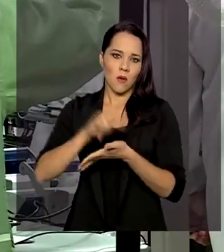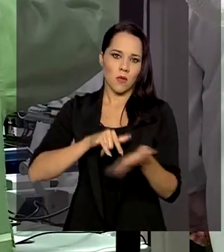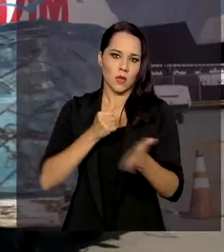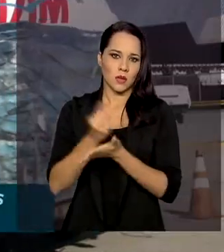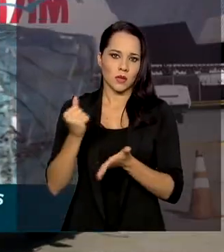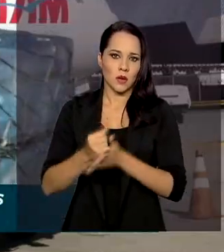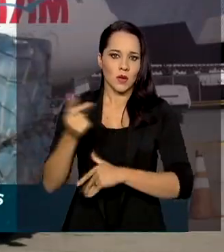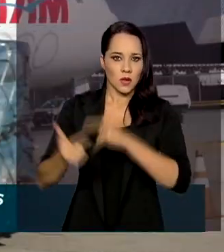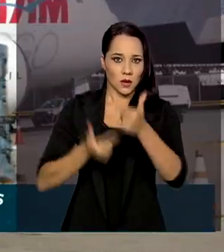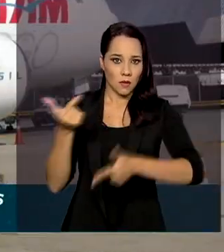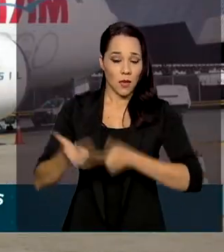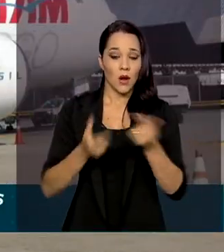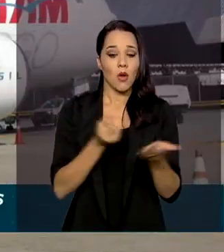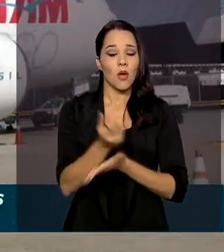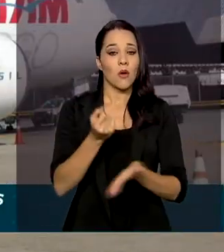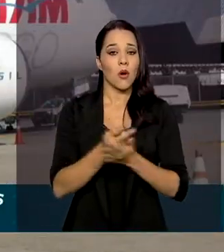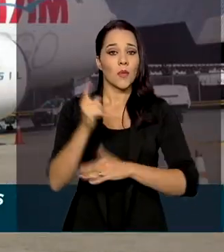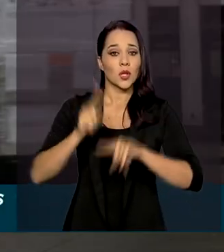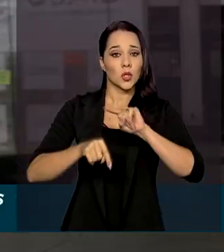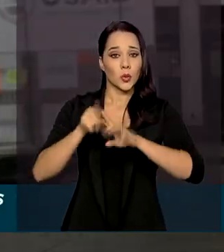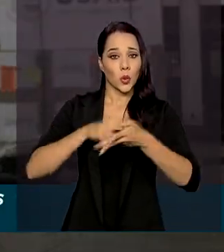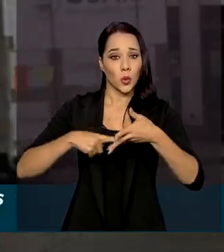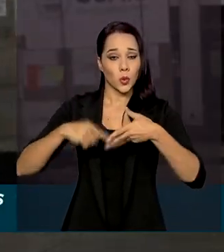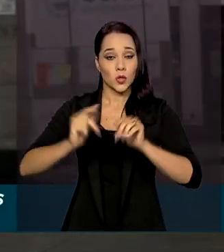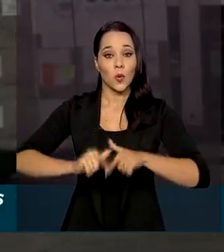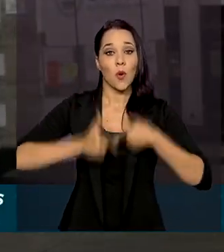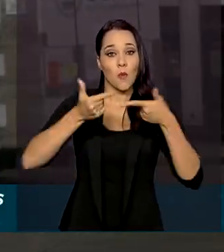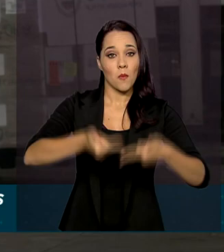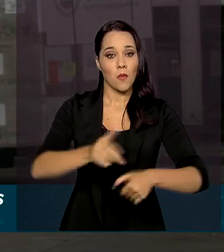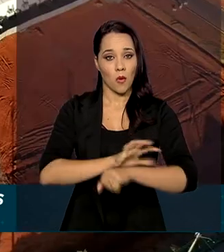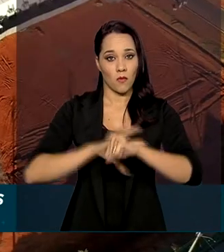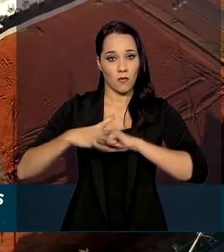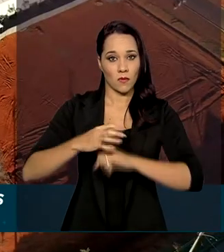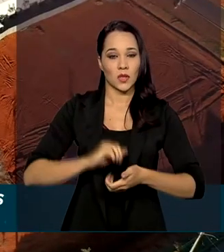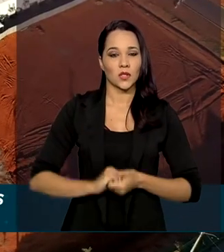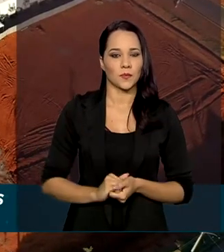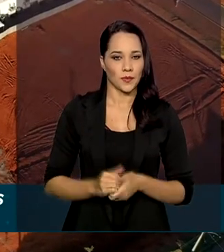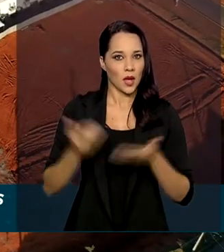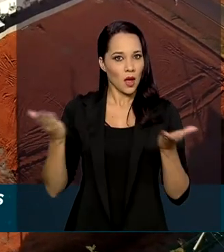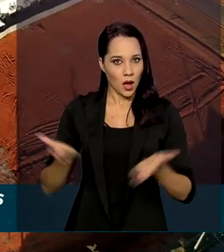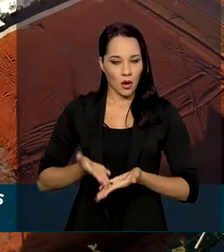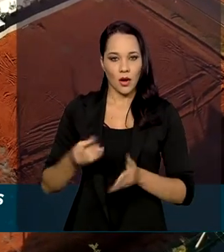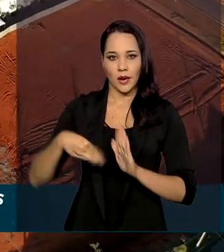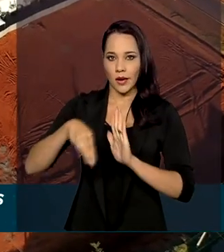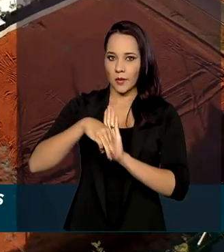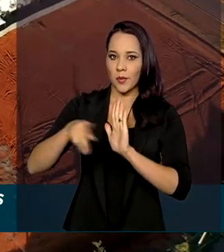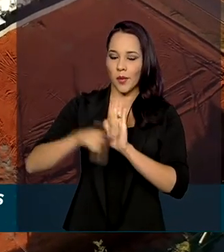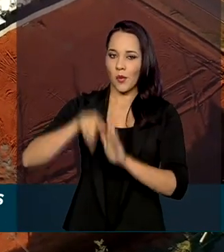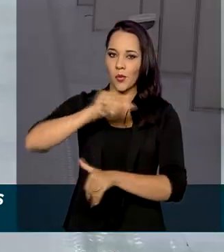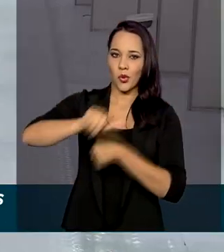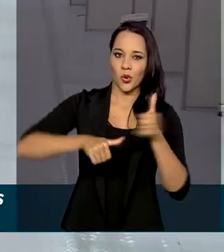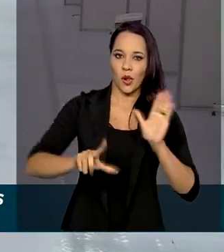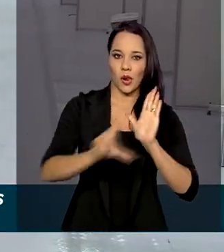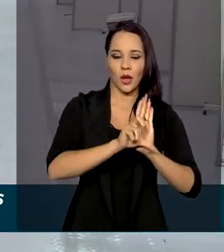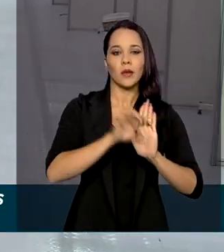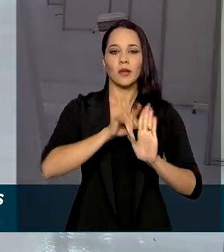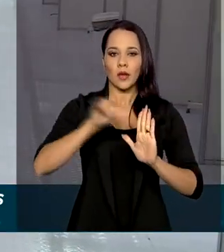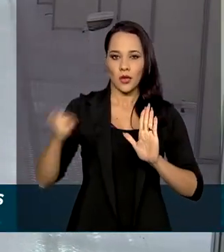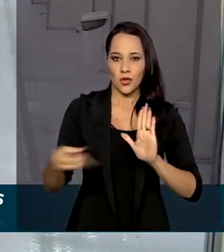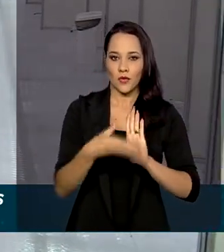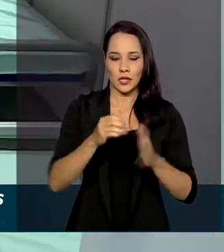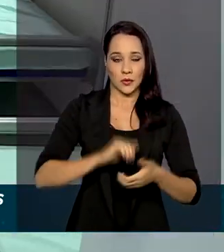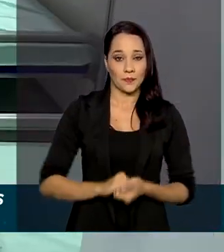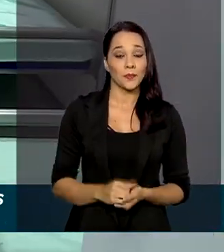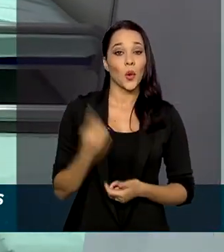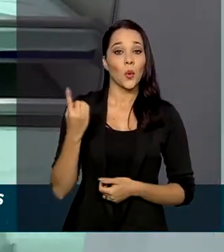de serviços e compra de produtos de combate à Covid-19. Agora, a MP virou lei e trouxe inovações.